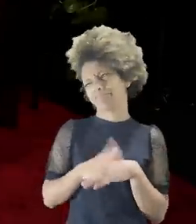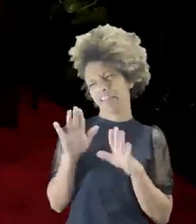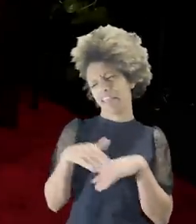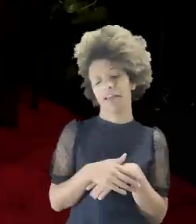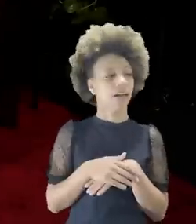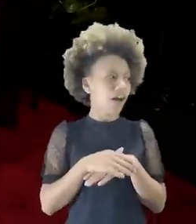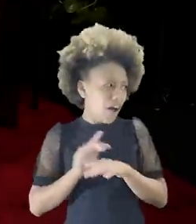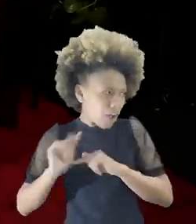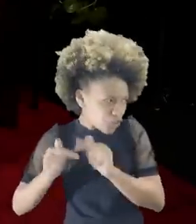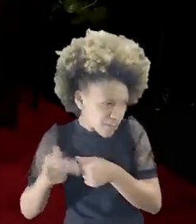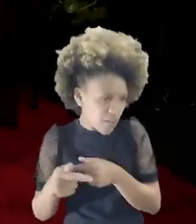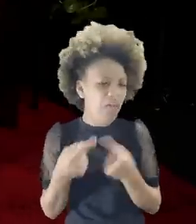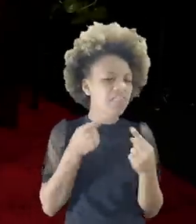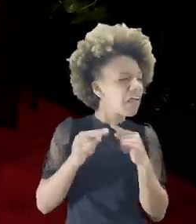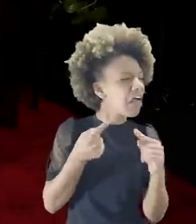geração